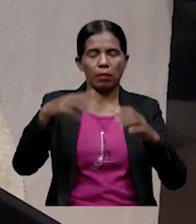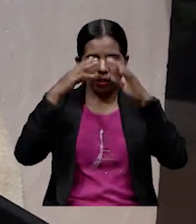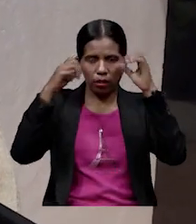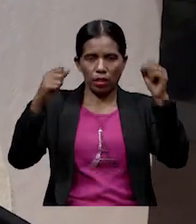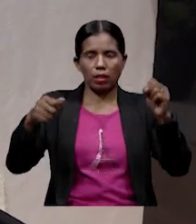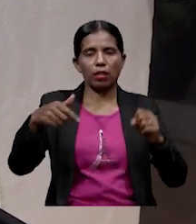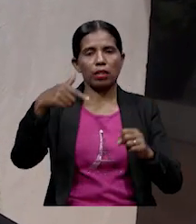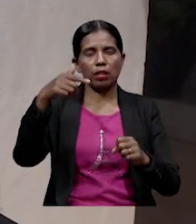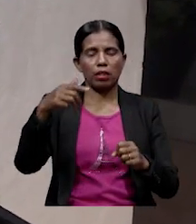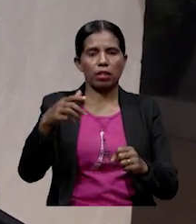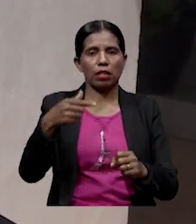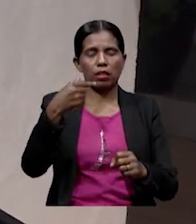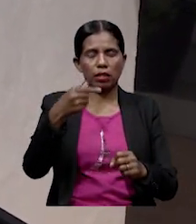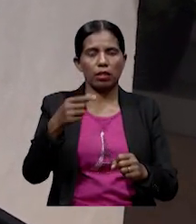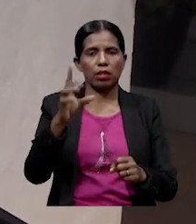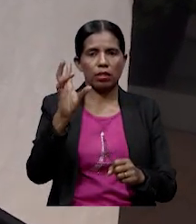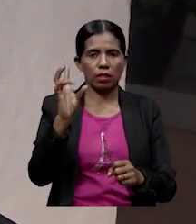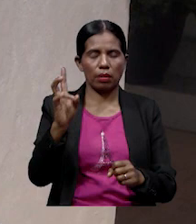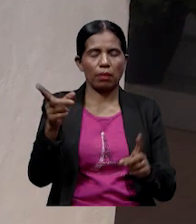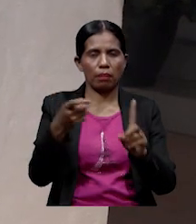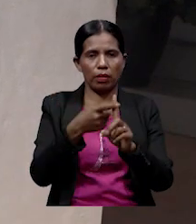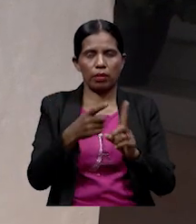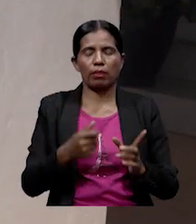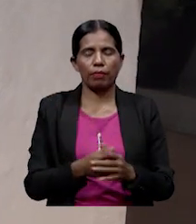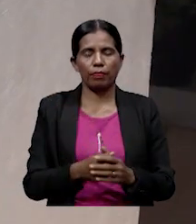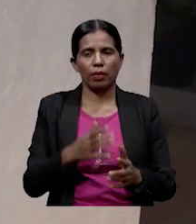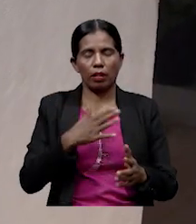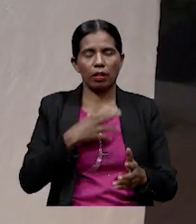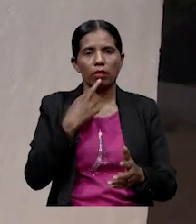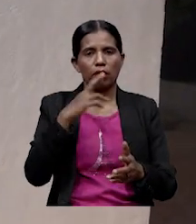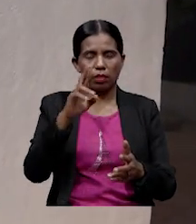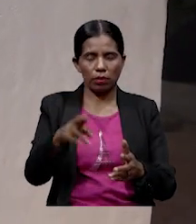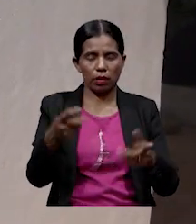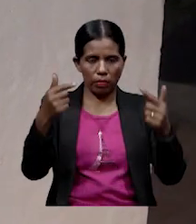de bem meneca hasai. Portanto, e há uma resposta a tomar, mas que